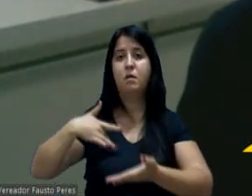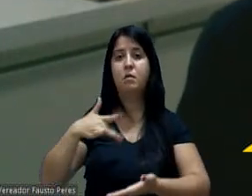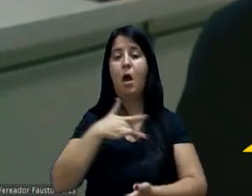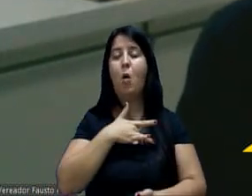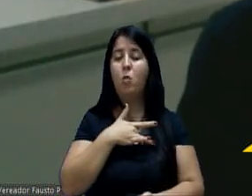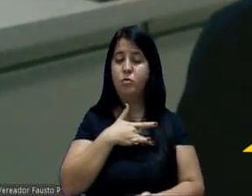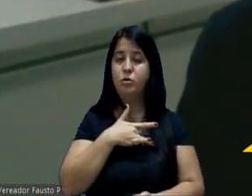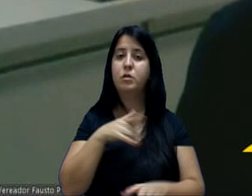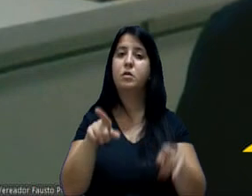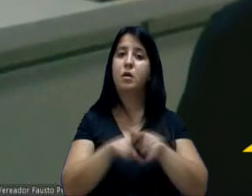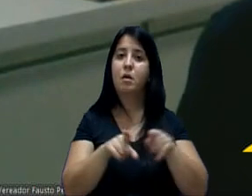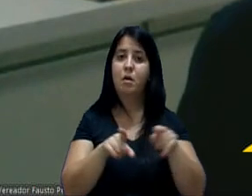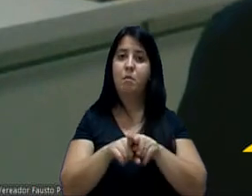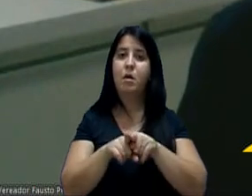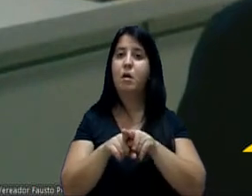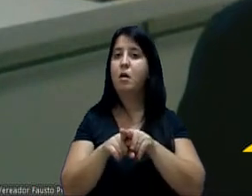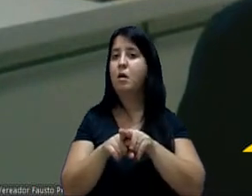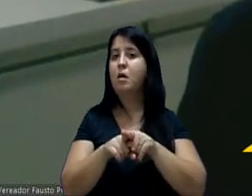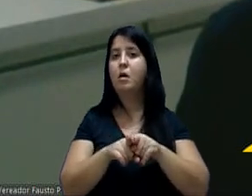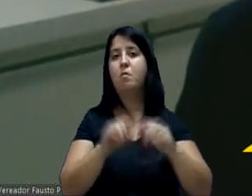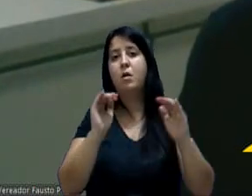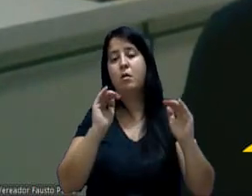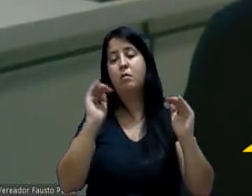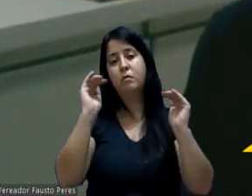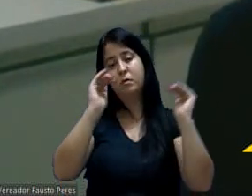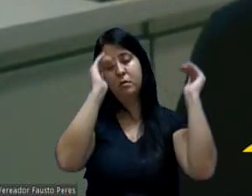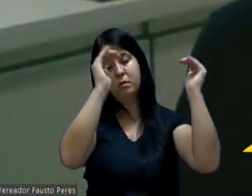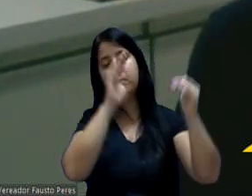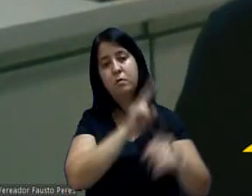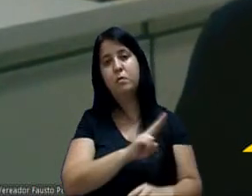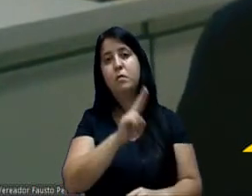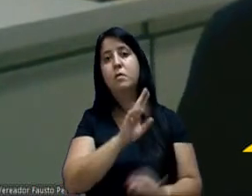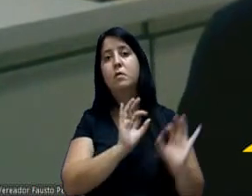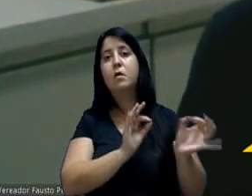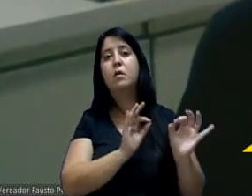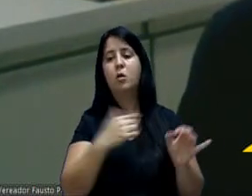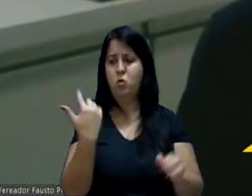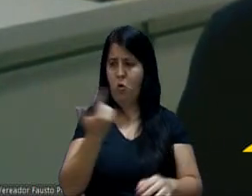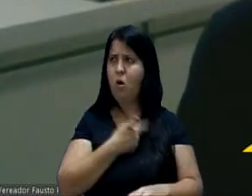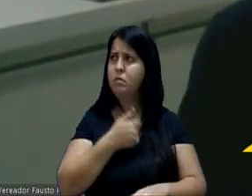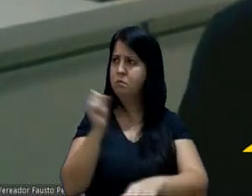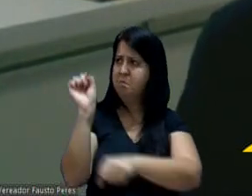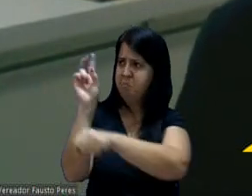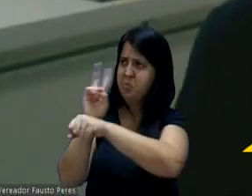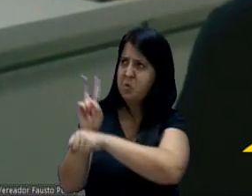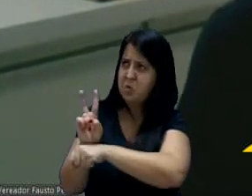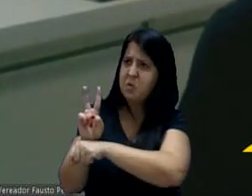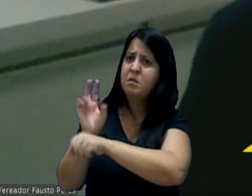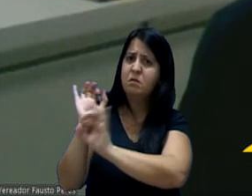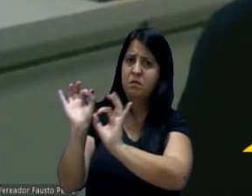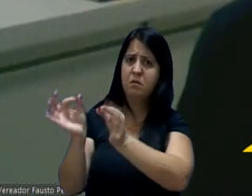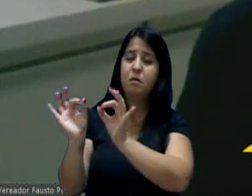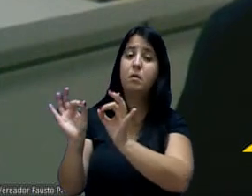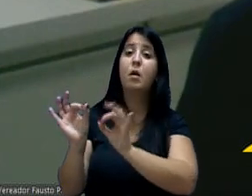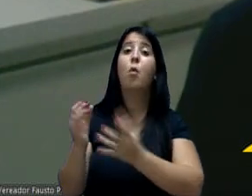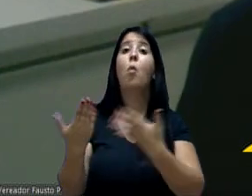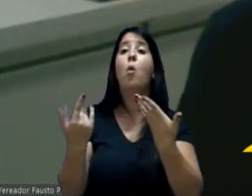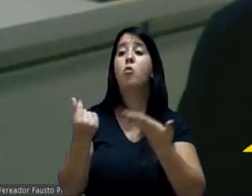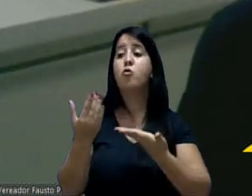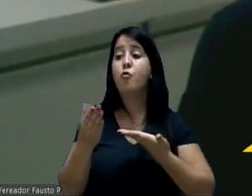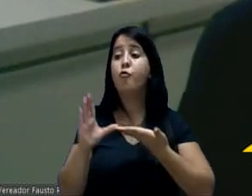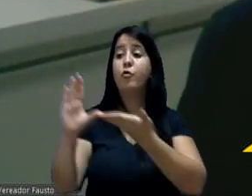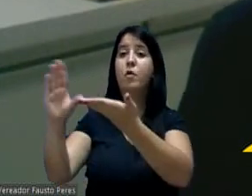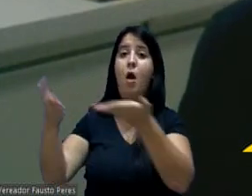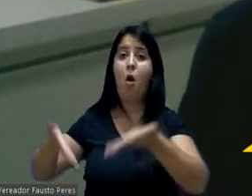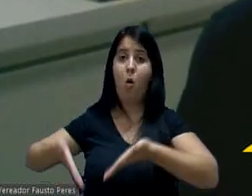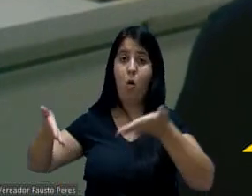pelo Executivo, que nós acompanhemos sim as ações, o que vai ser feito, que o recurso que vai ser destinado